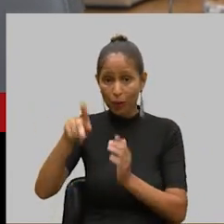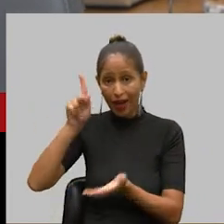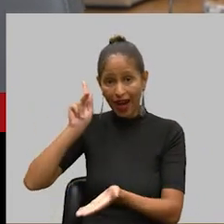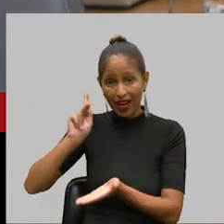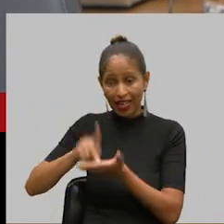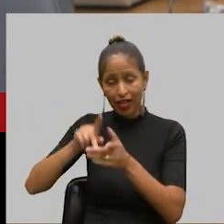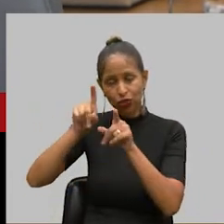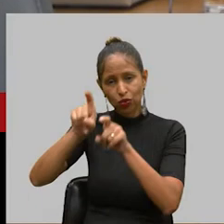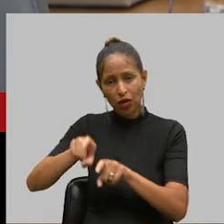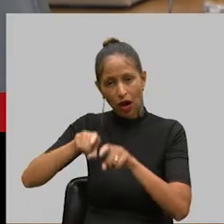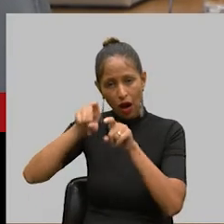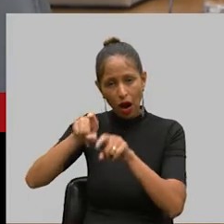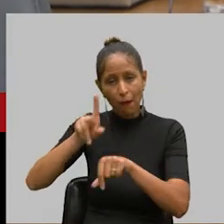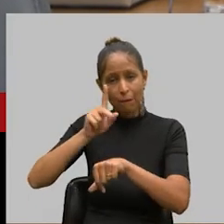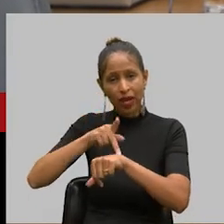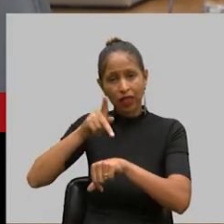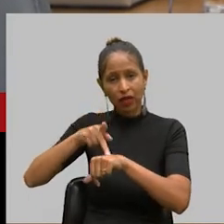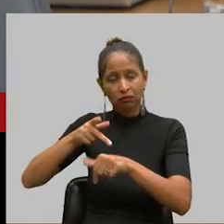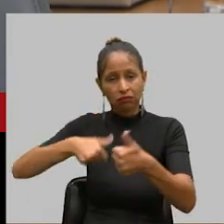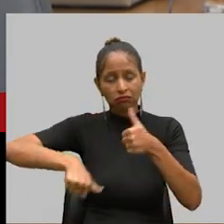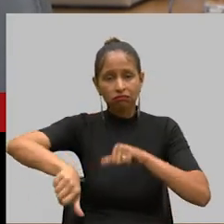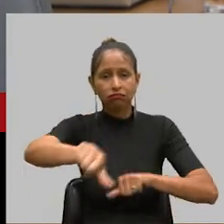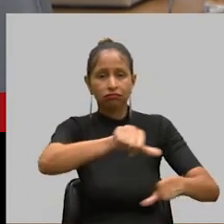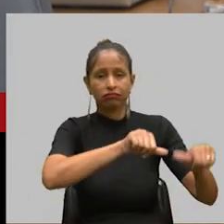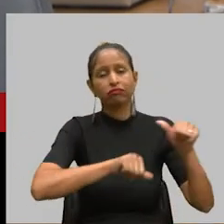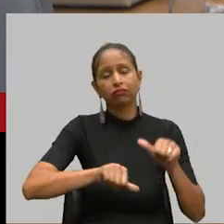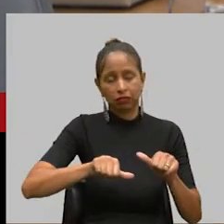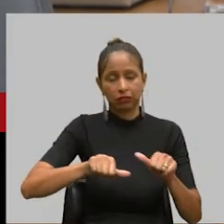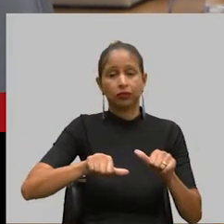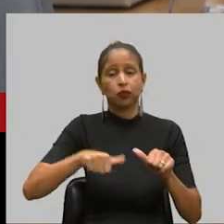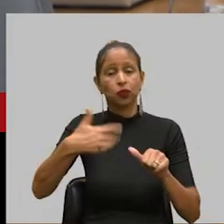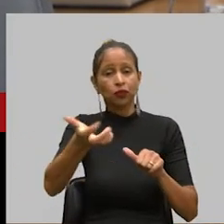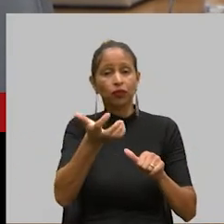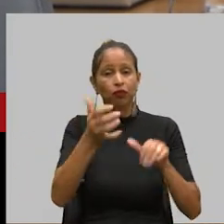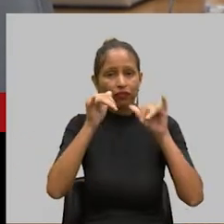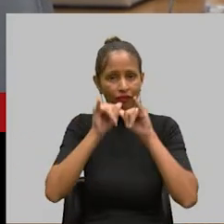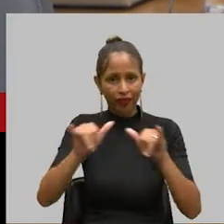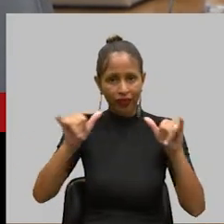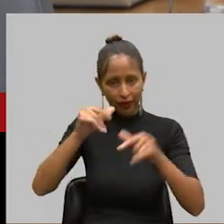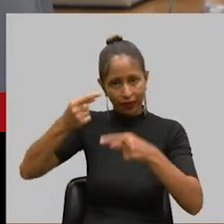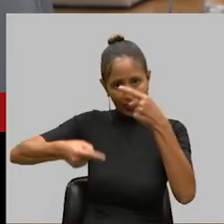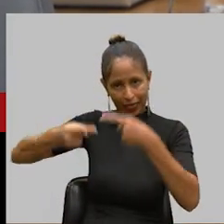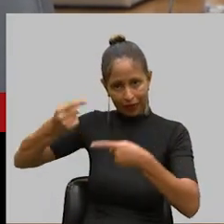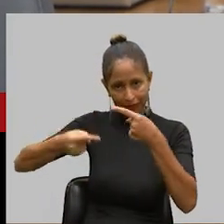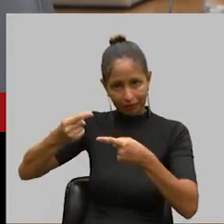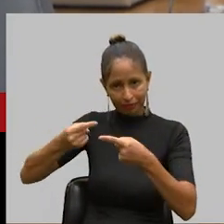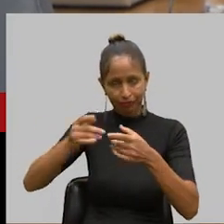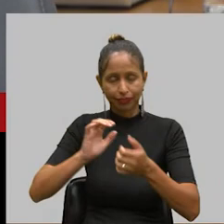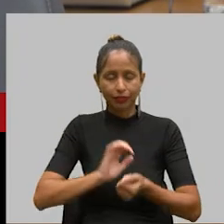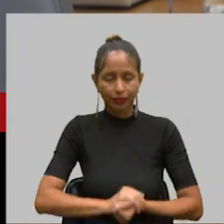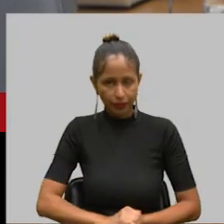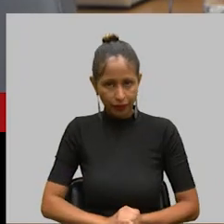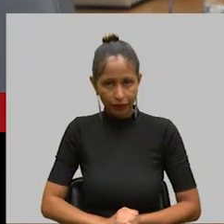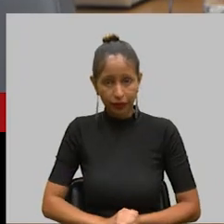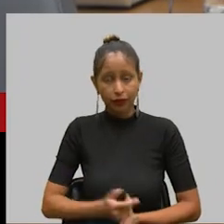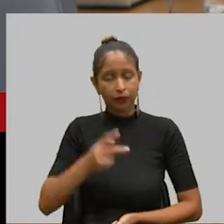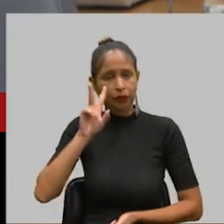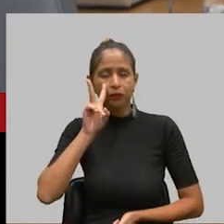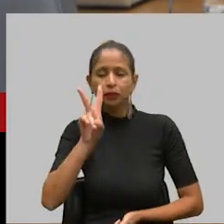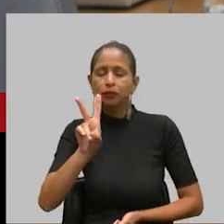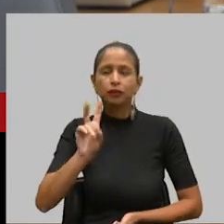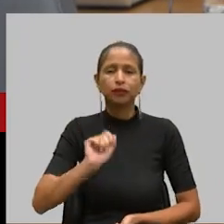campo e da pedagogia da alternância Então o que eu queria dizer aqui no debate é o seguinte eu vejo